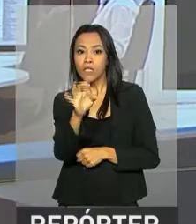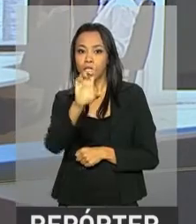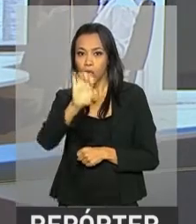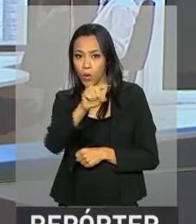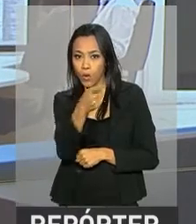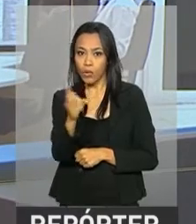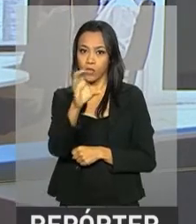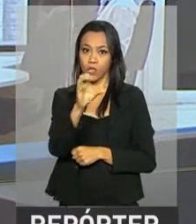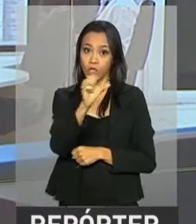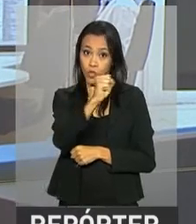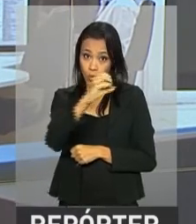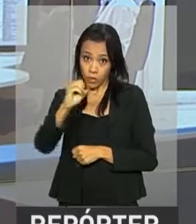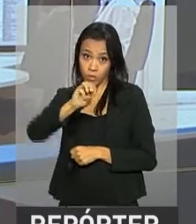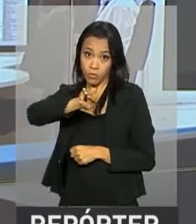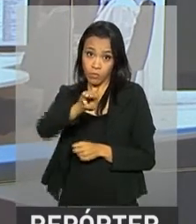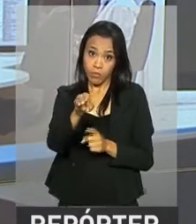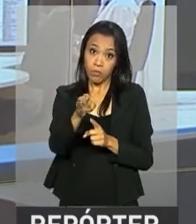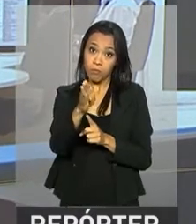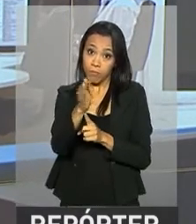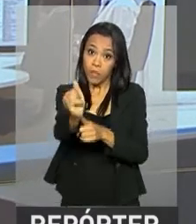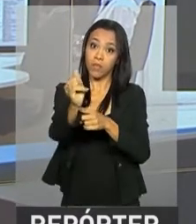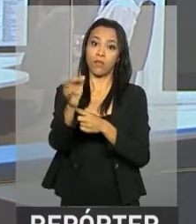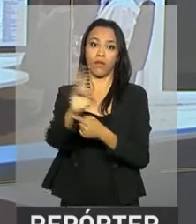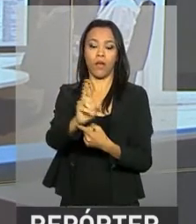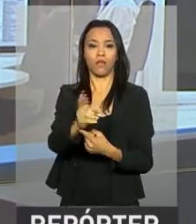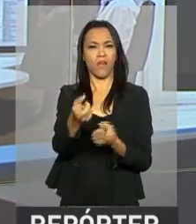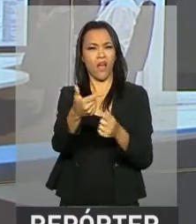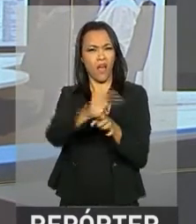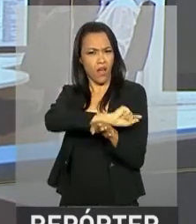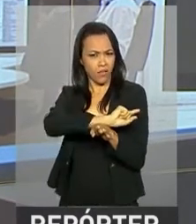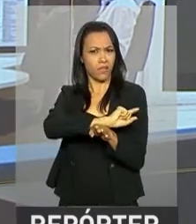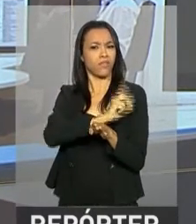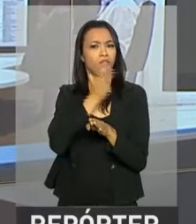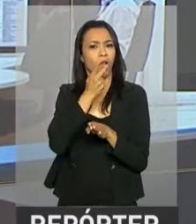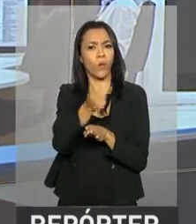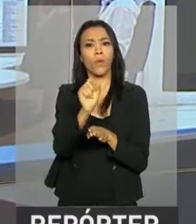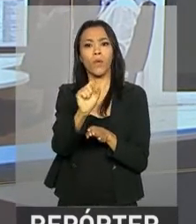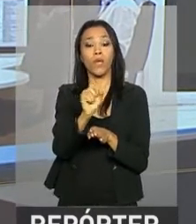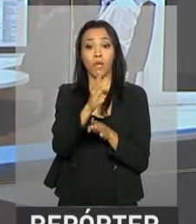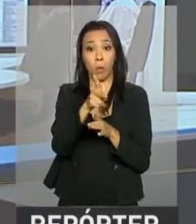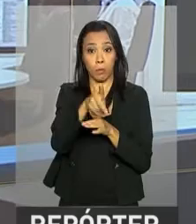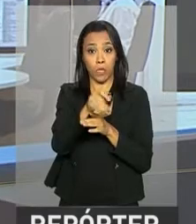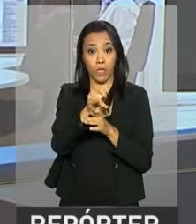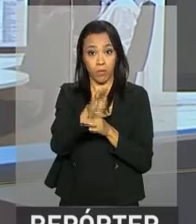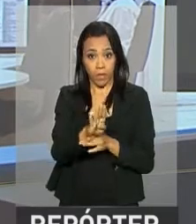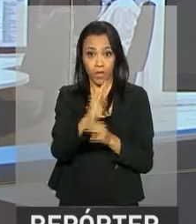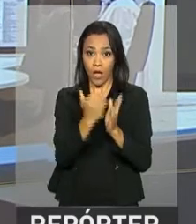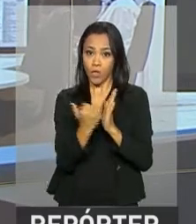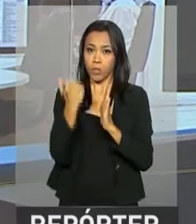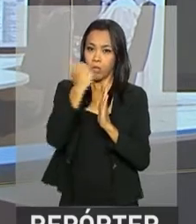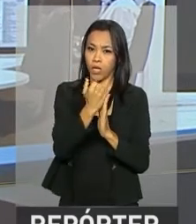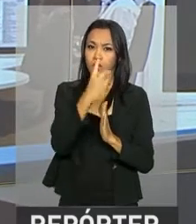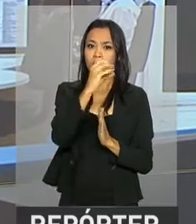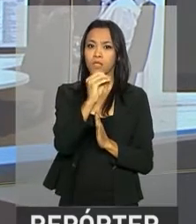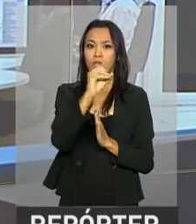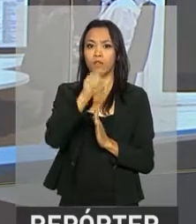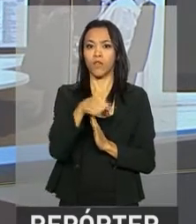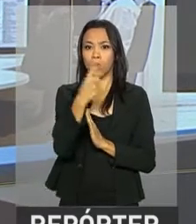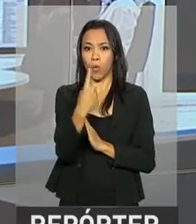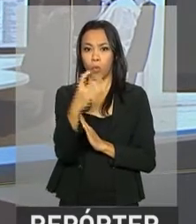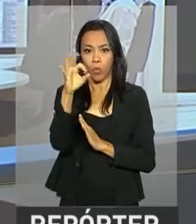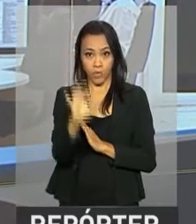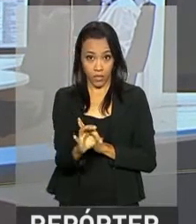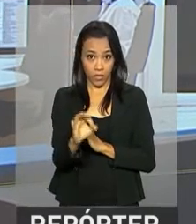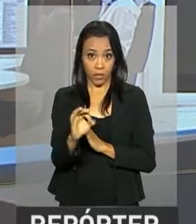reais. Antes da revisão, a informação inicial era de que o PIB havia crescido 0,1%